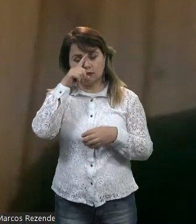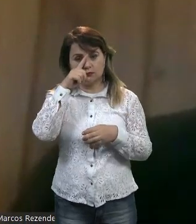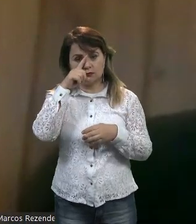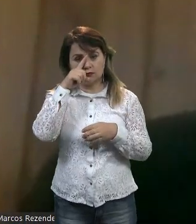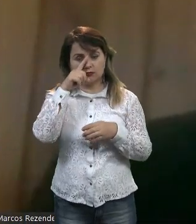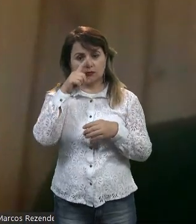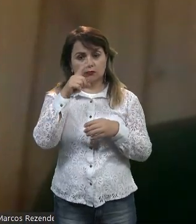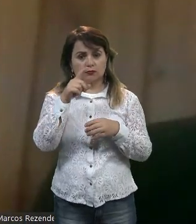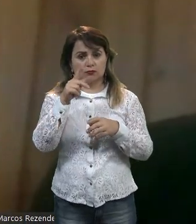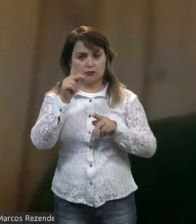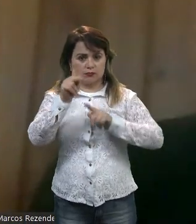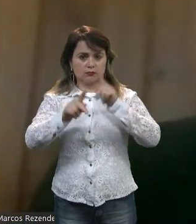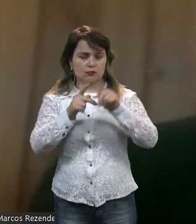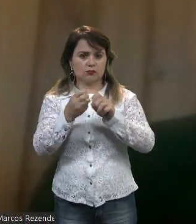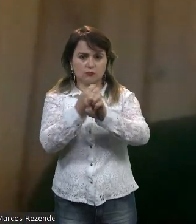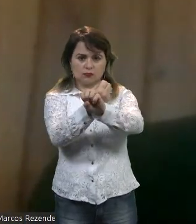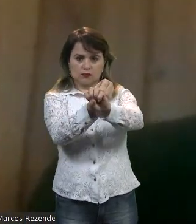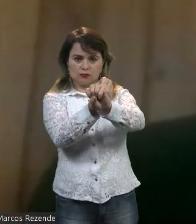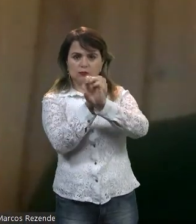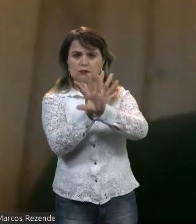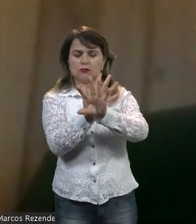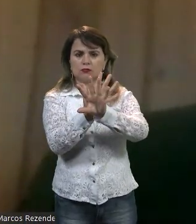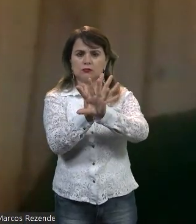remotamente, garantindo